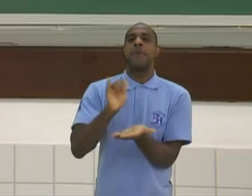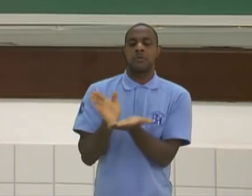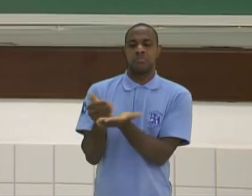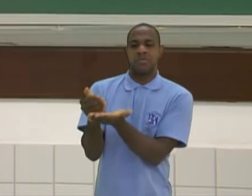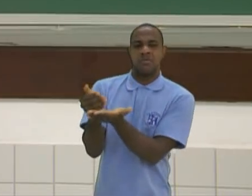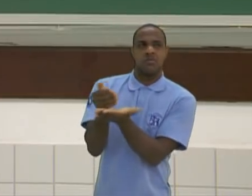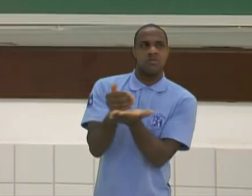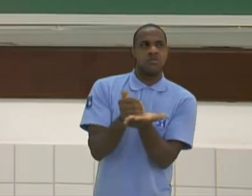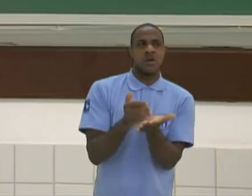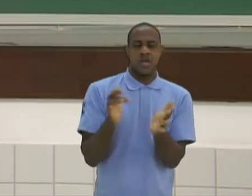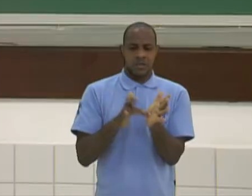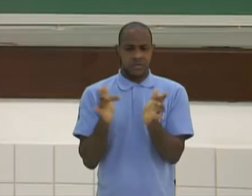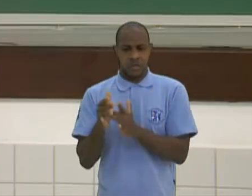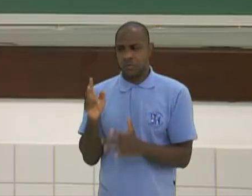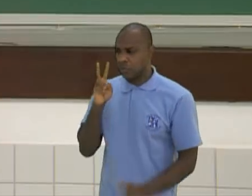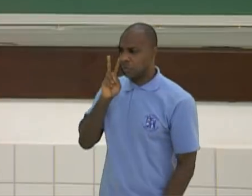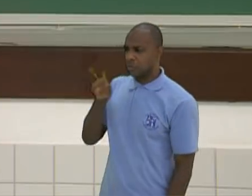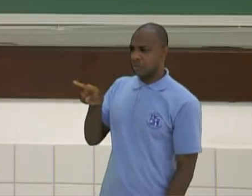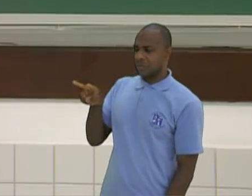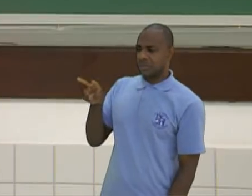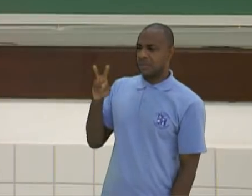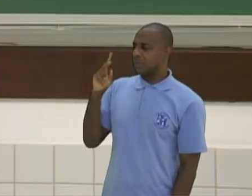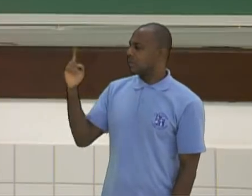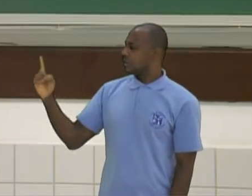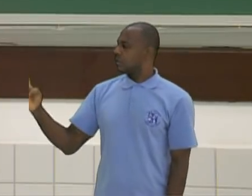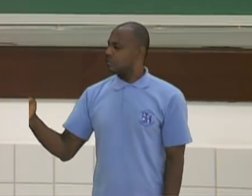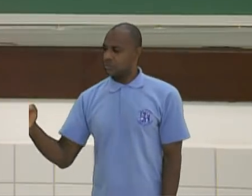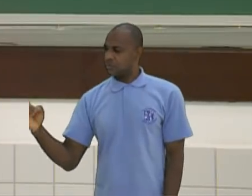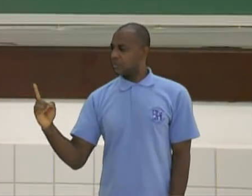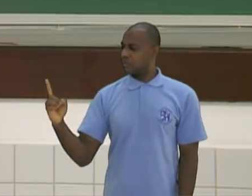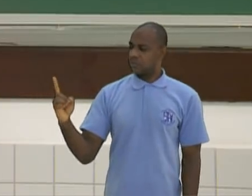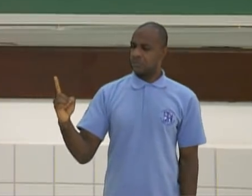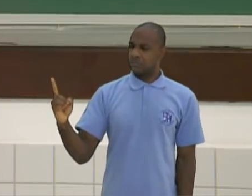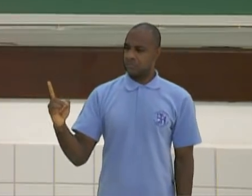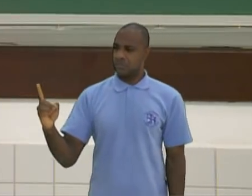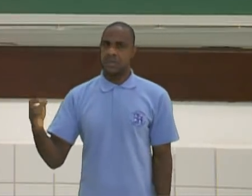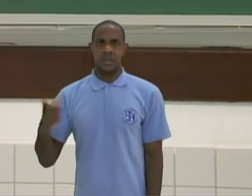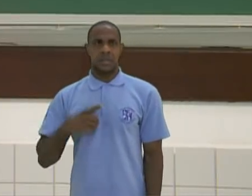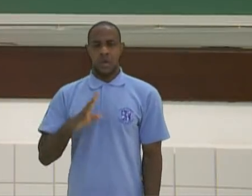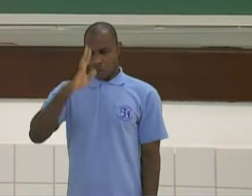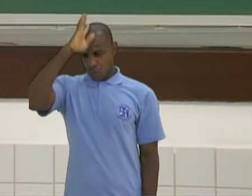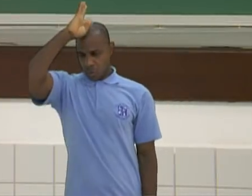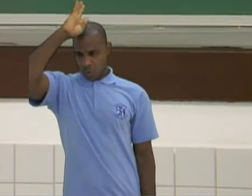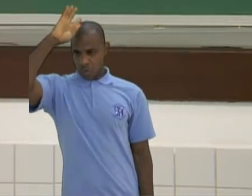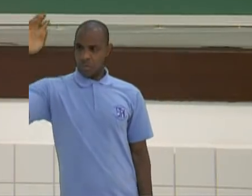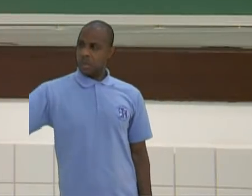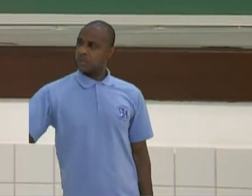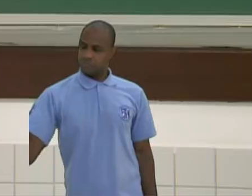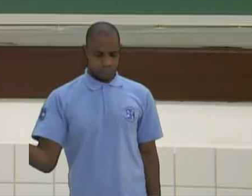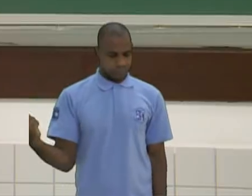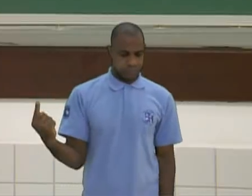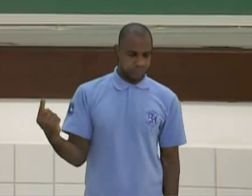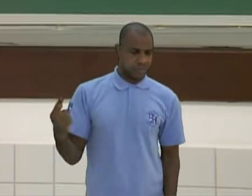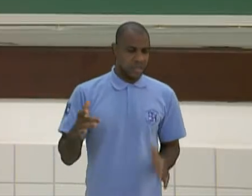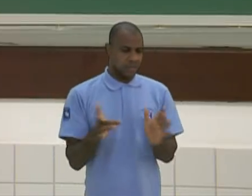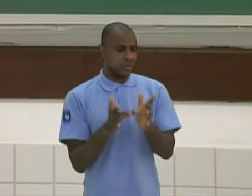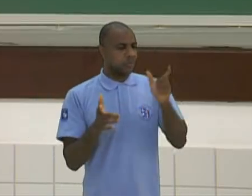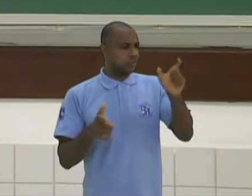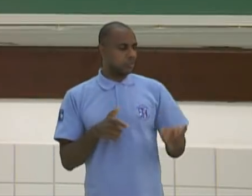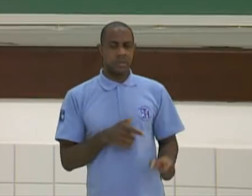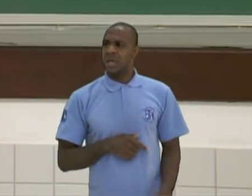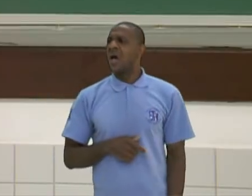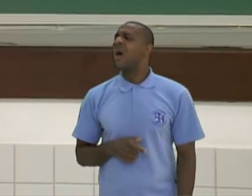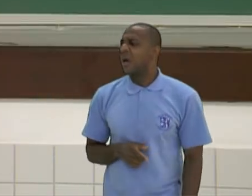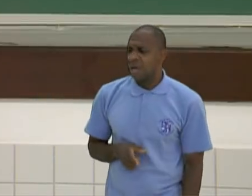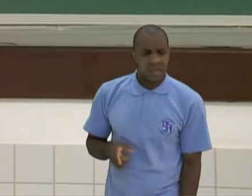Jesus, né, Jesus, o que nós fazemos? Chegou o romano ali, o cobrador, ué, o que tem nessa moeda? É a figura do César,